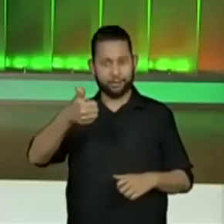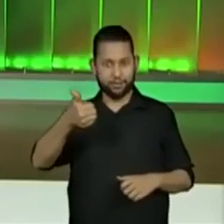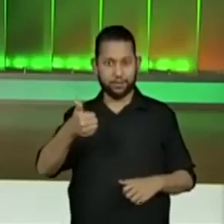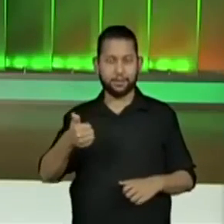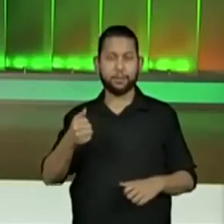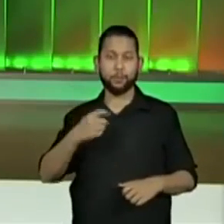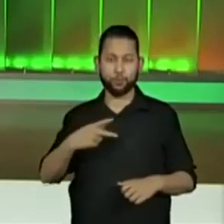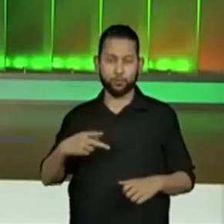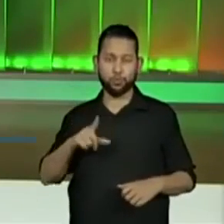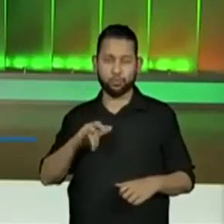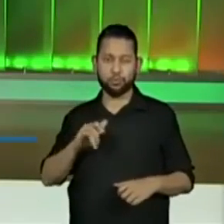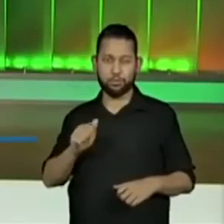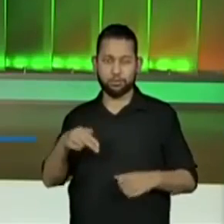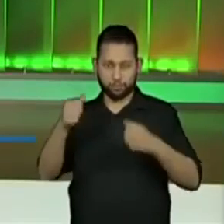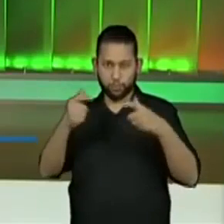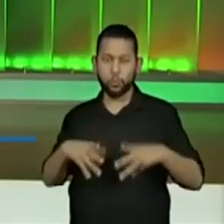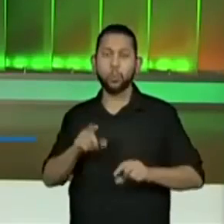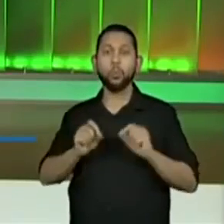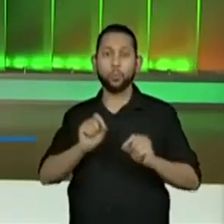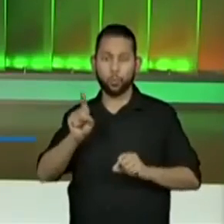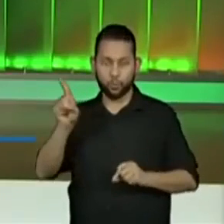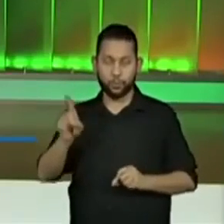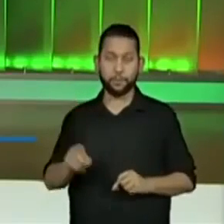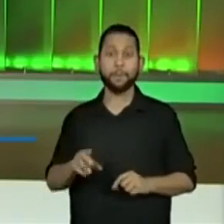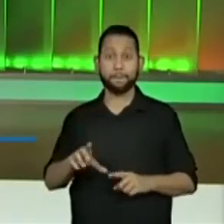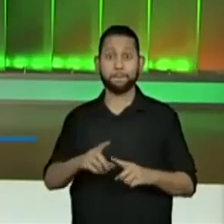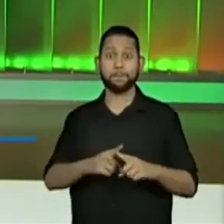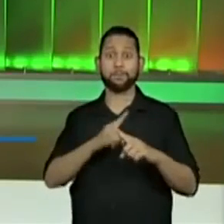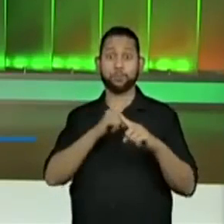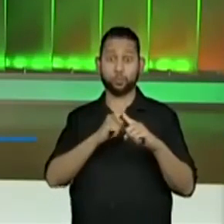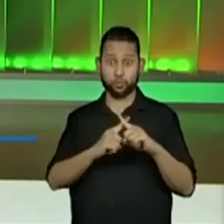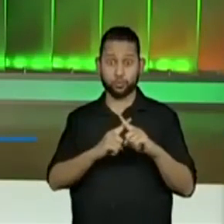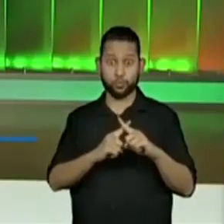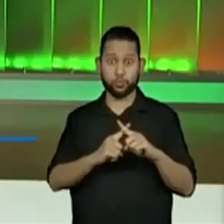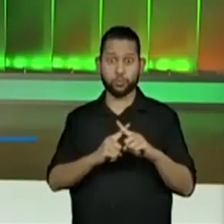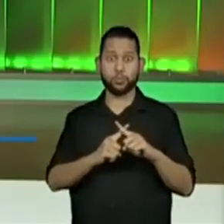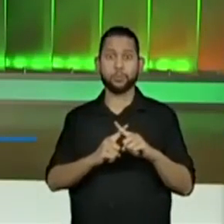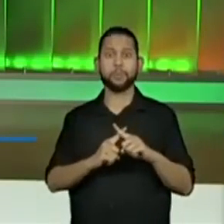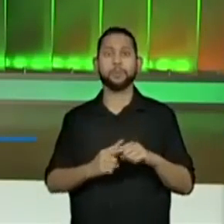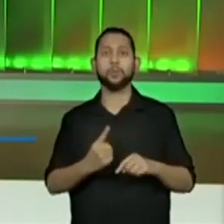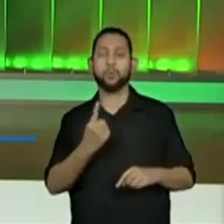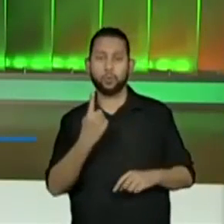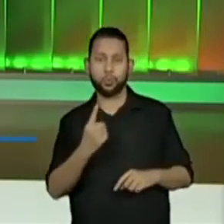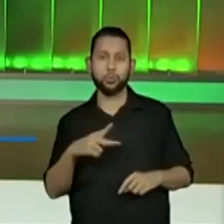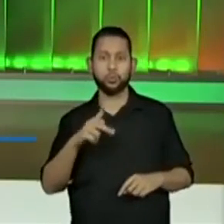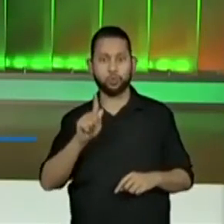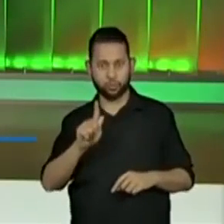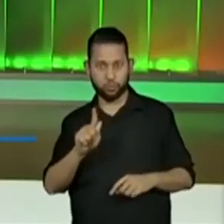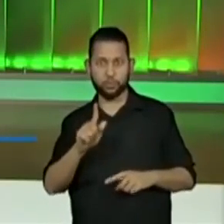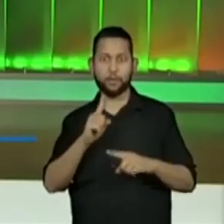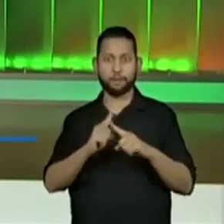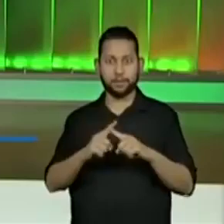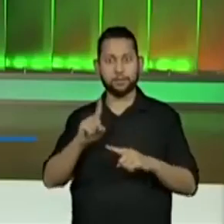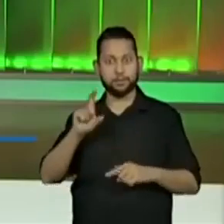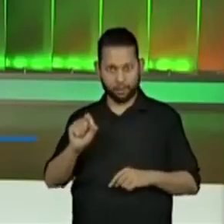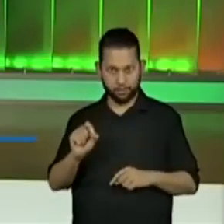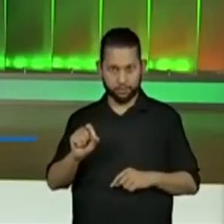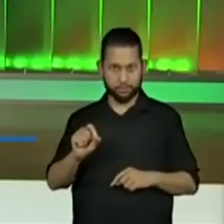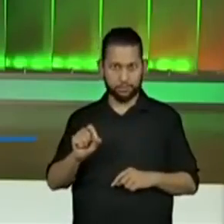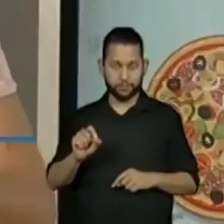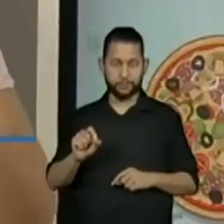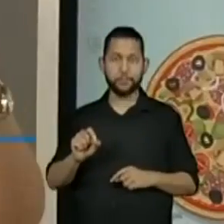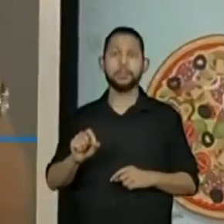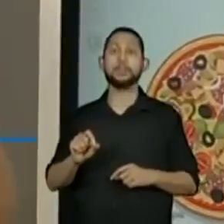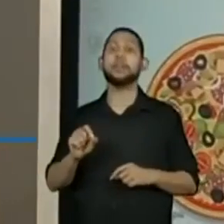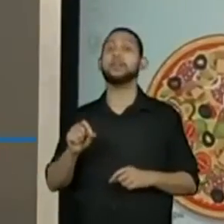Gabrielle da professora Luciana ela fez o seguinte ela multiplicou o valor de 1 kg por 10 aí